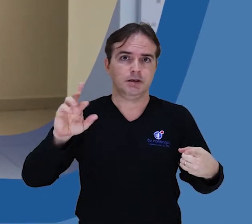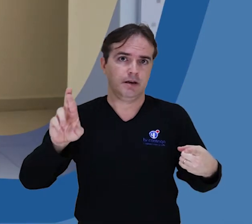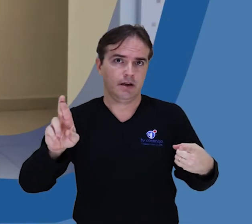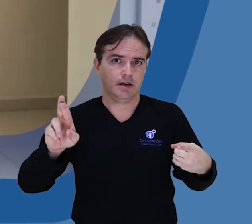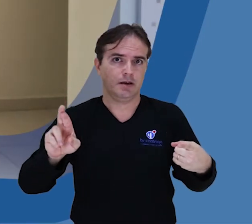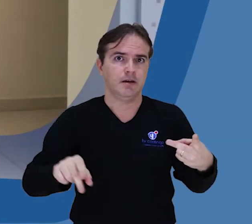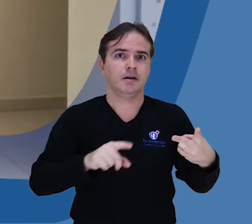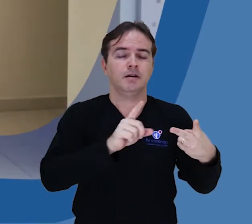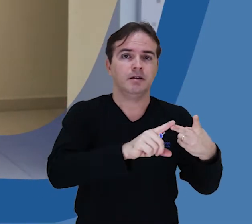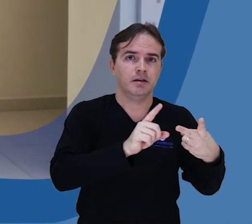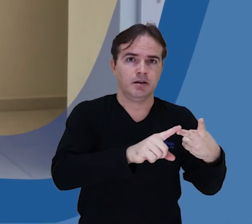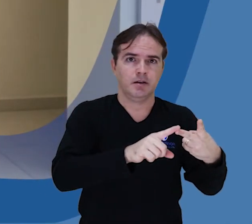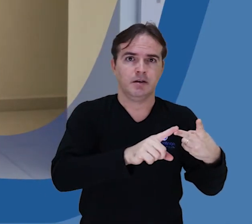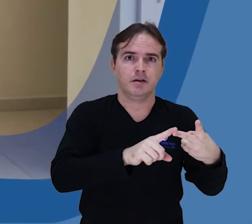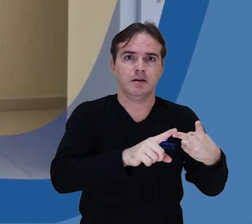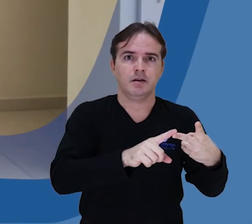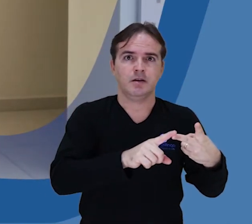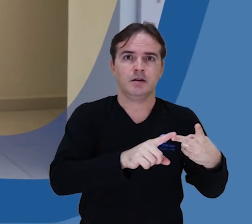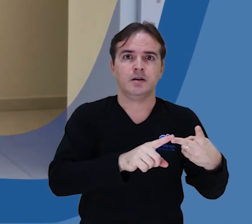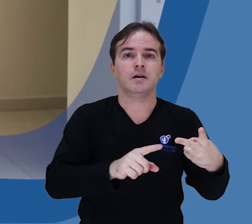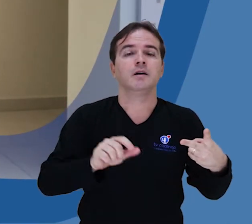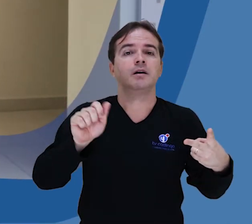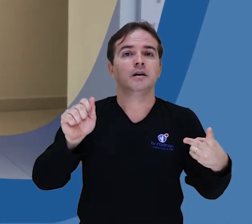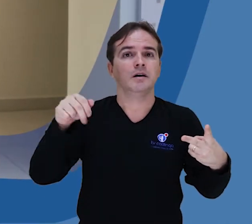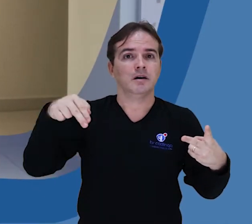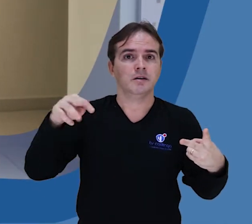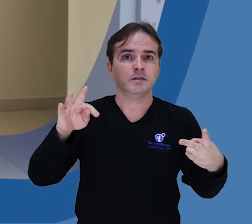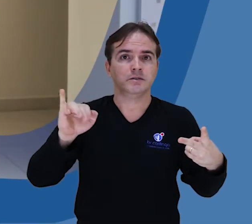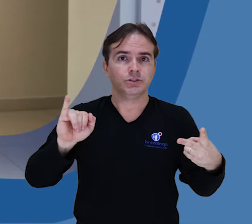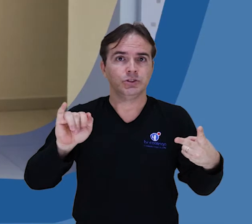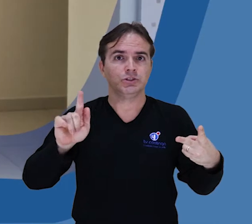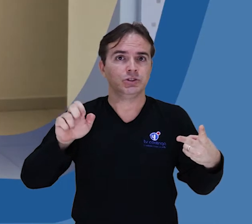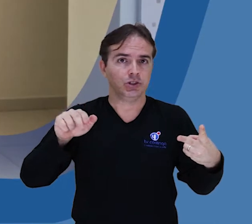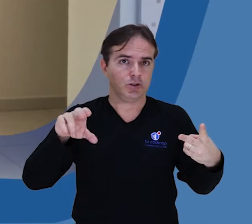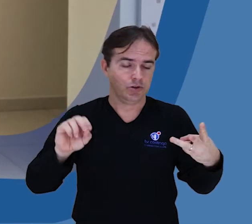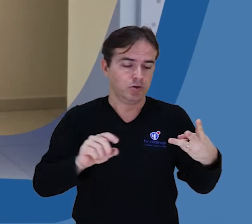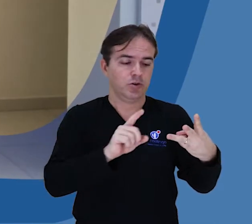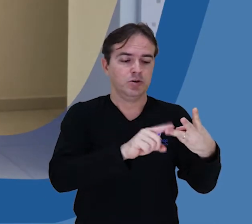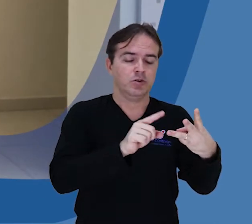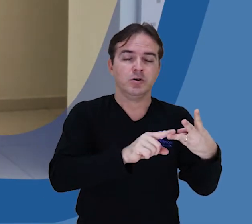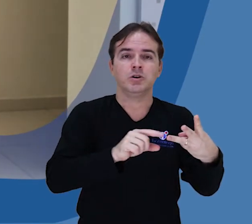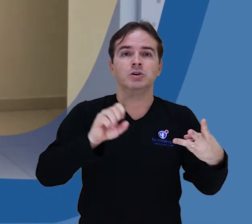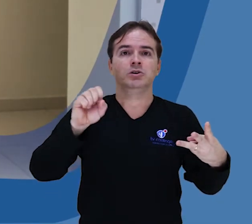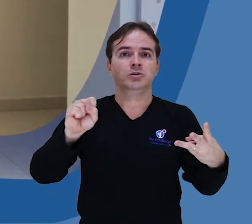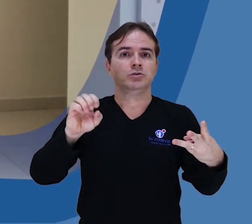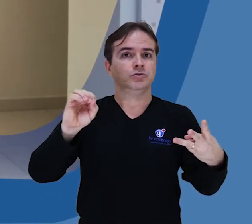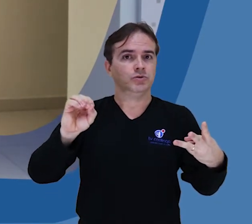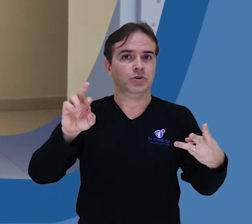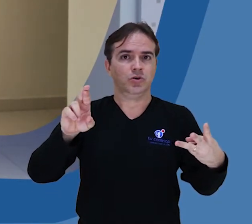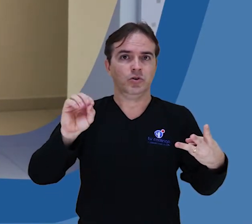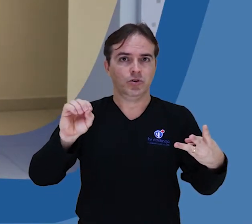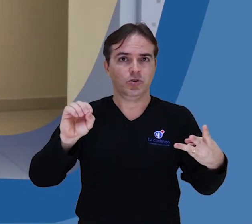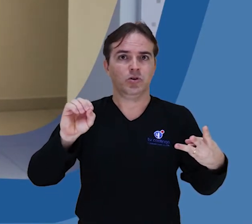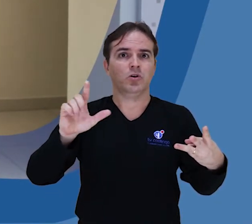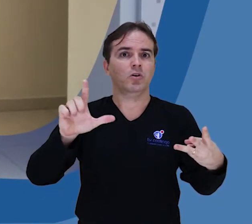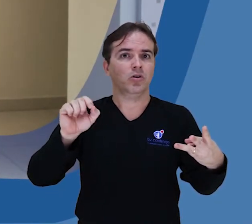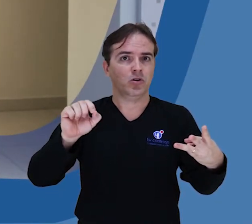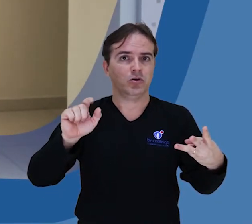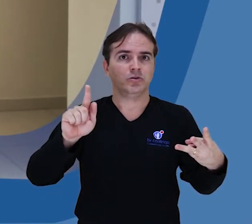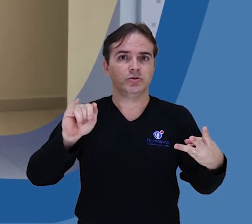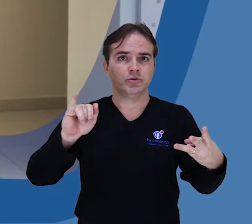o teste antígeno e o teste sorológico. Então são três. Bom,